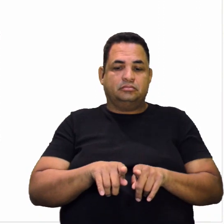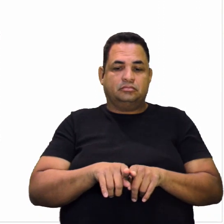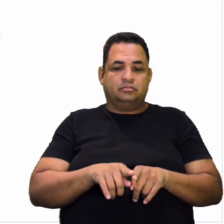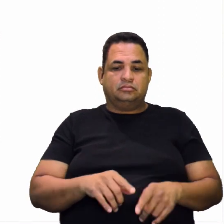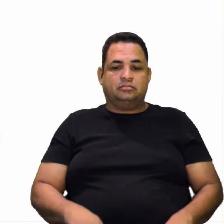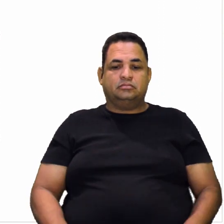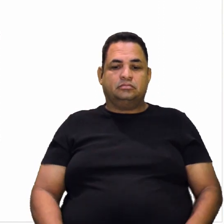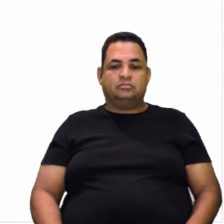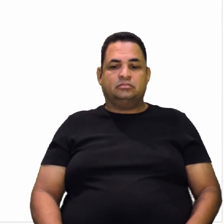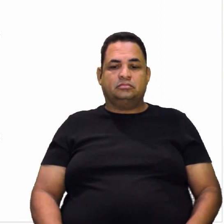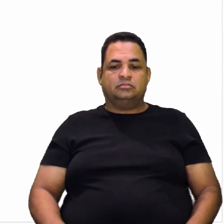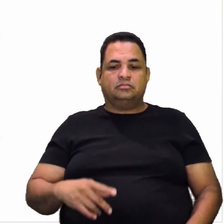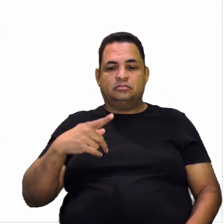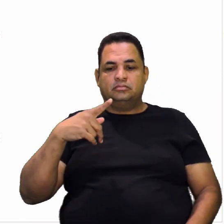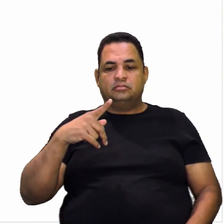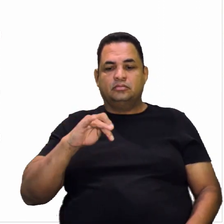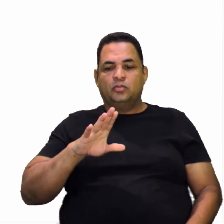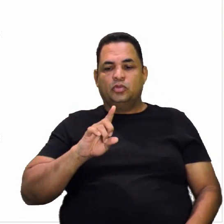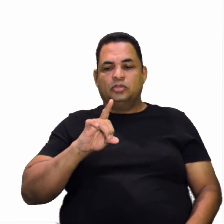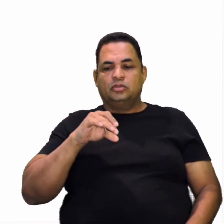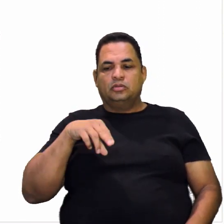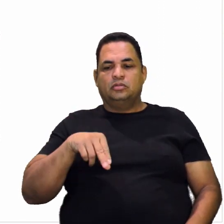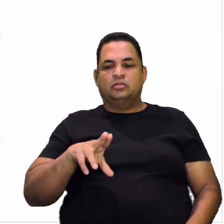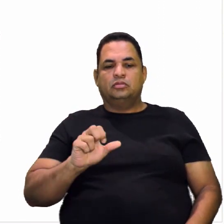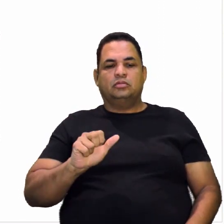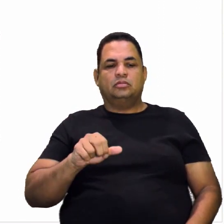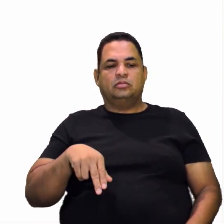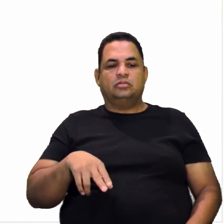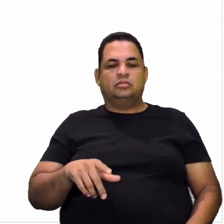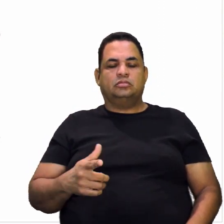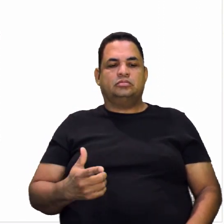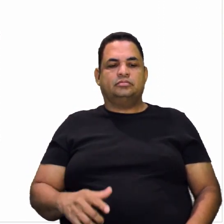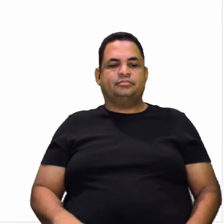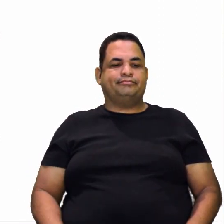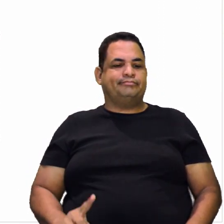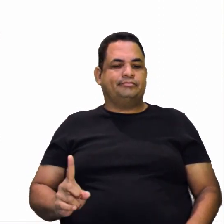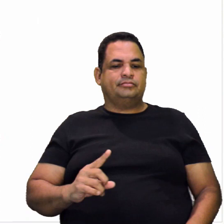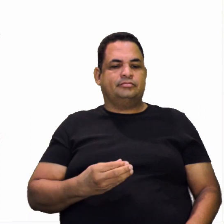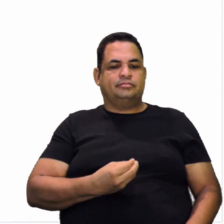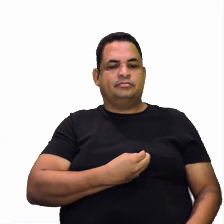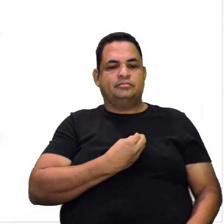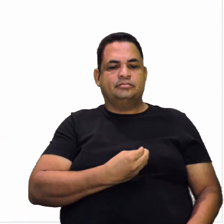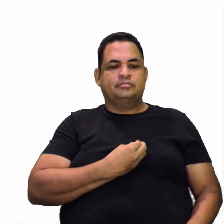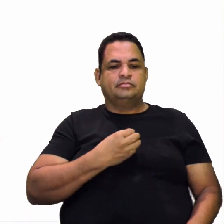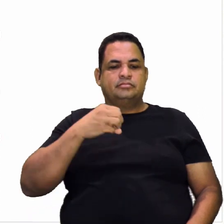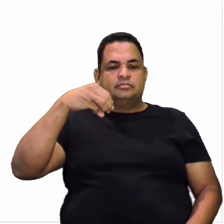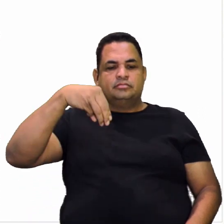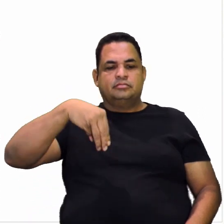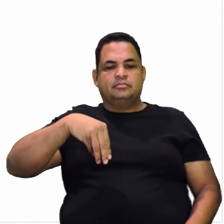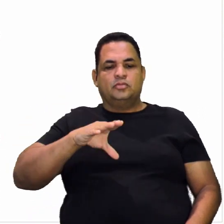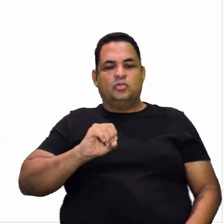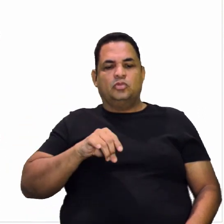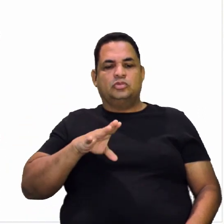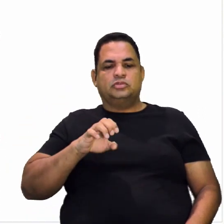e de Poseidon, ele não vivia no mundo